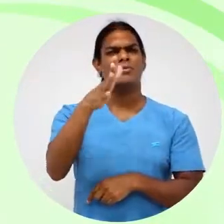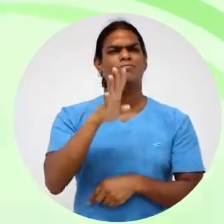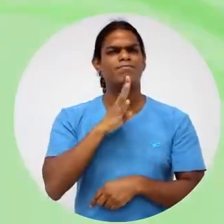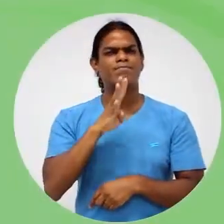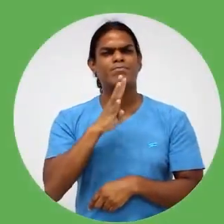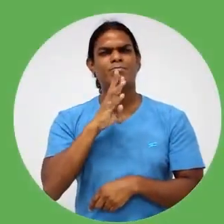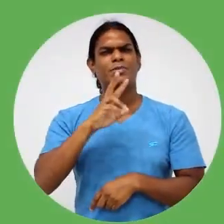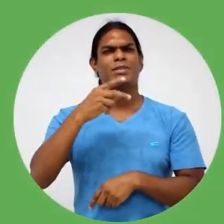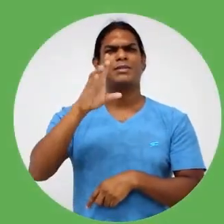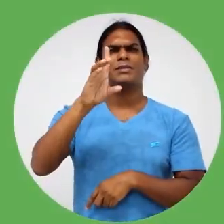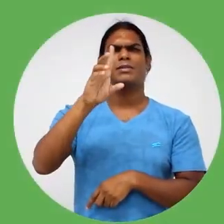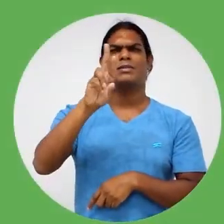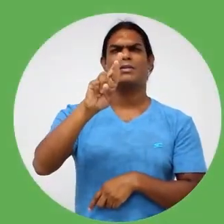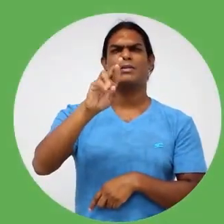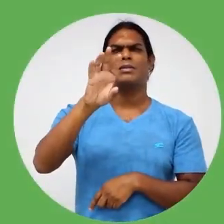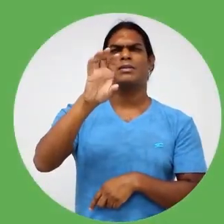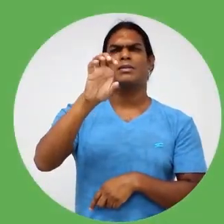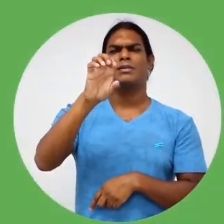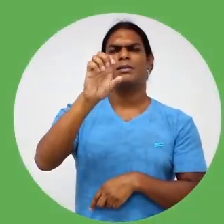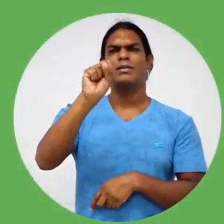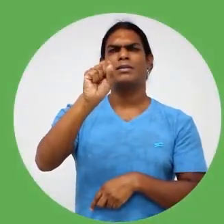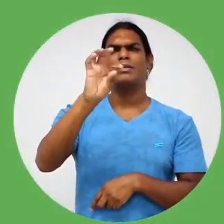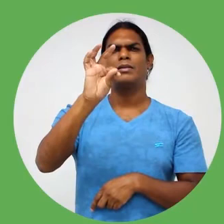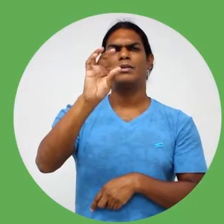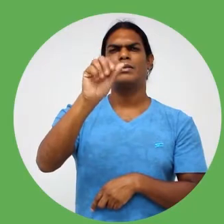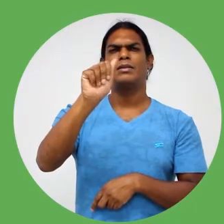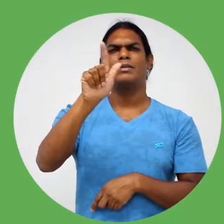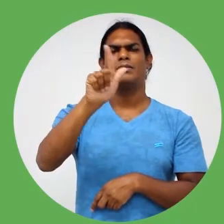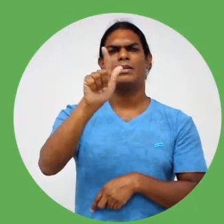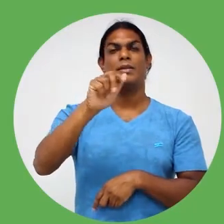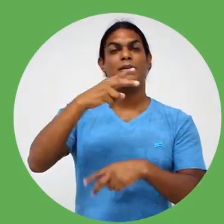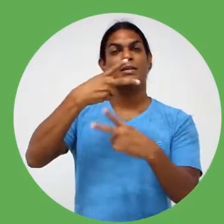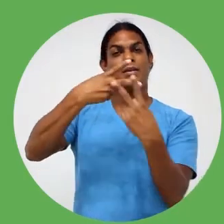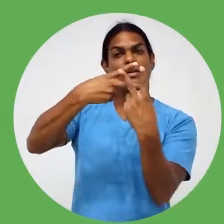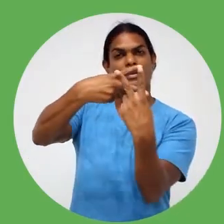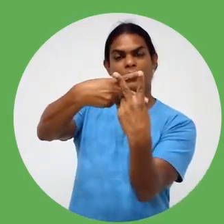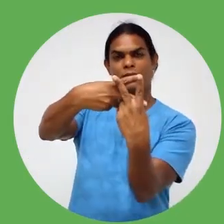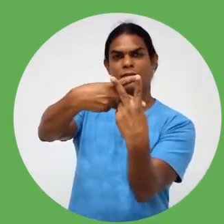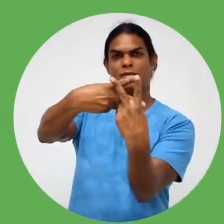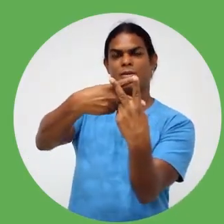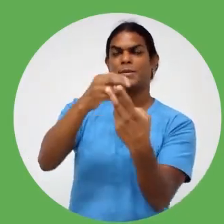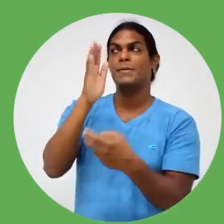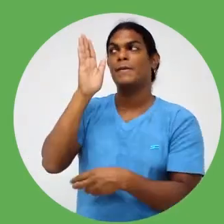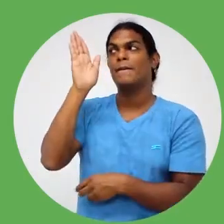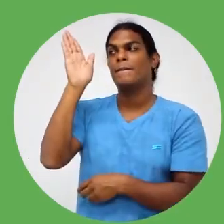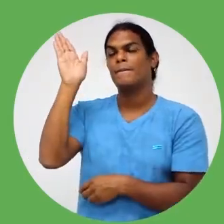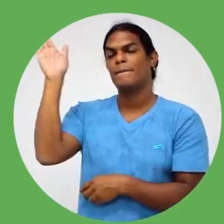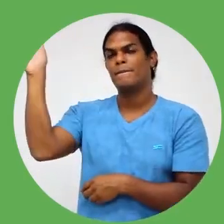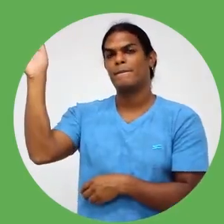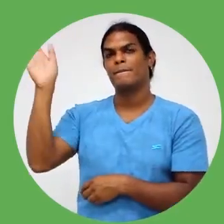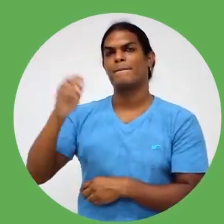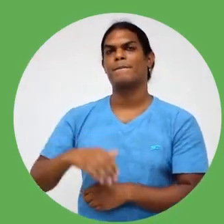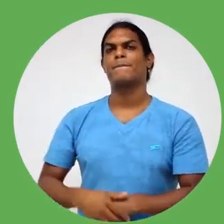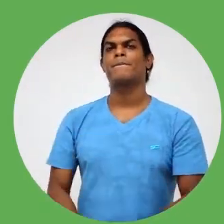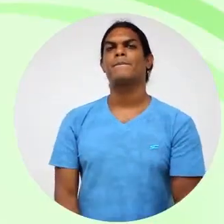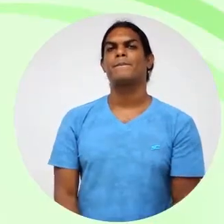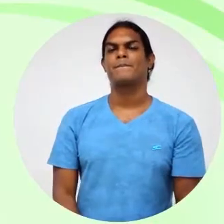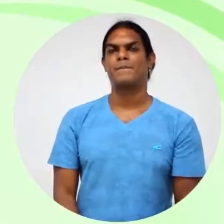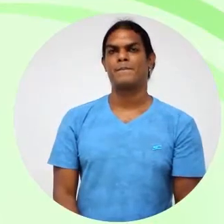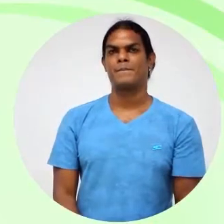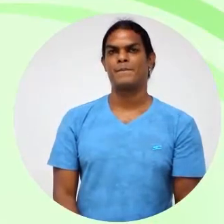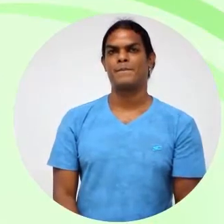hashtag? Vamos aí para a nossa ilustração e você vai ver a figura de uma hashtag. A